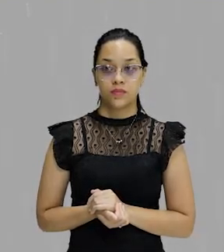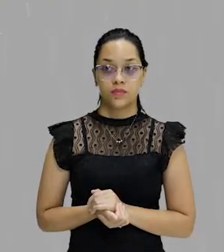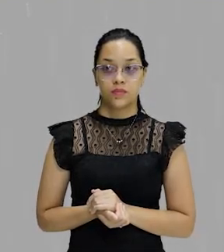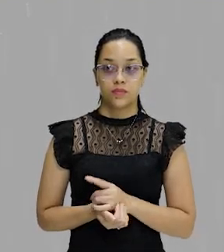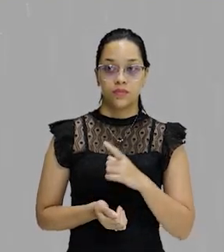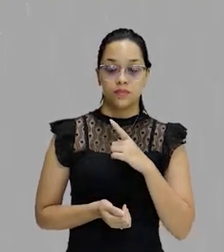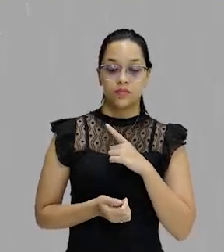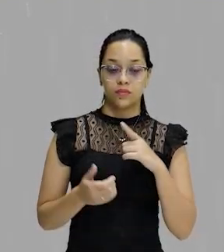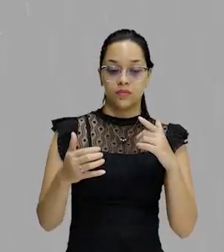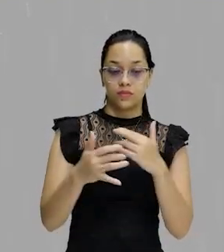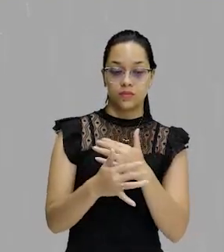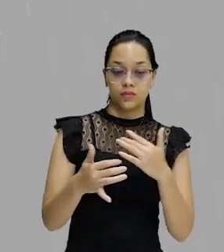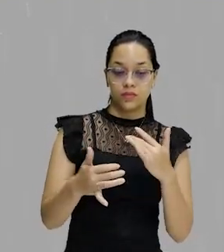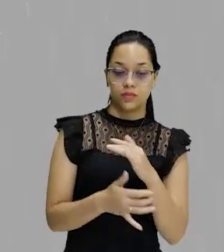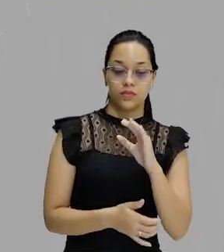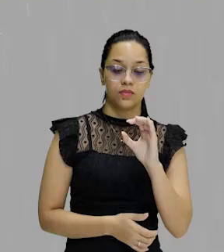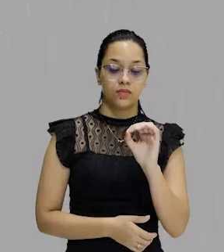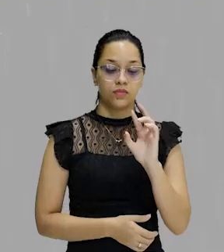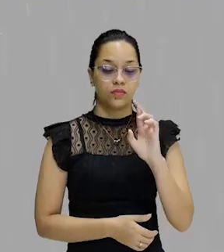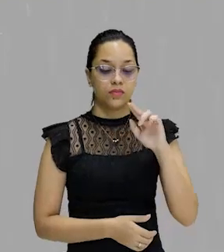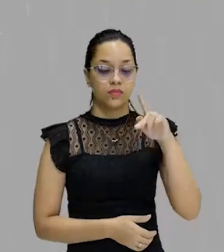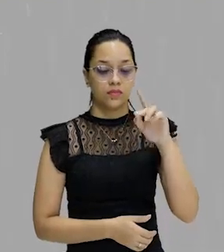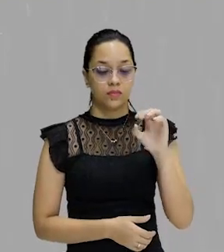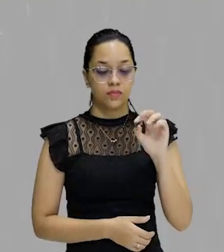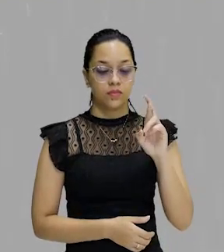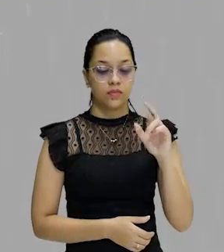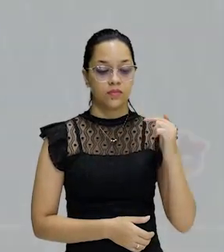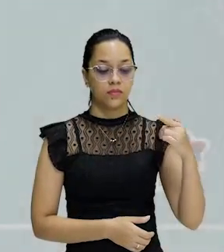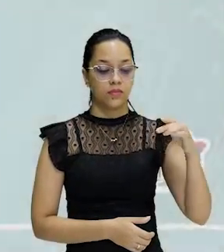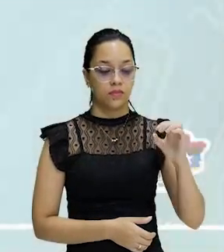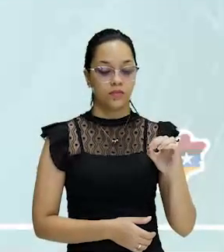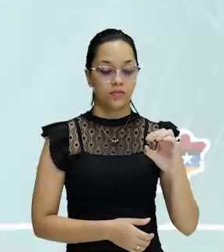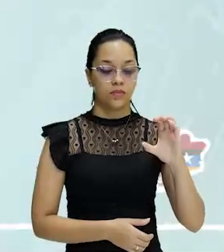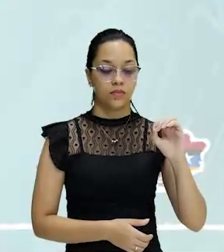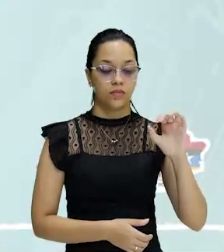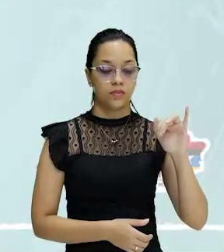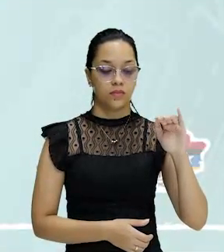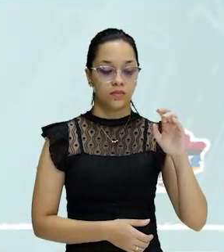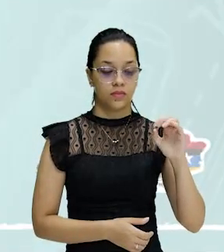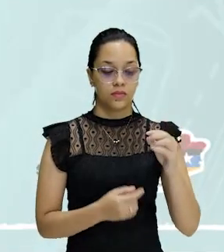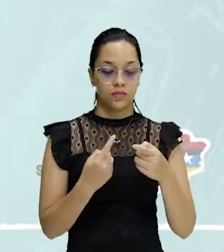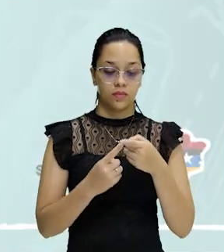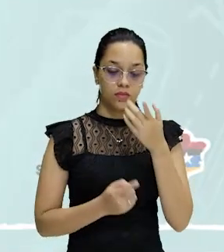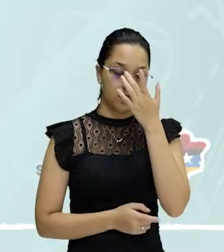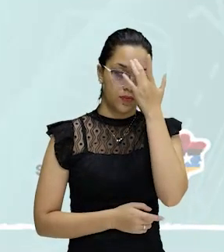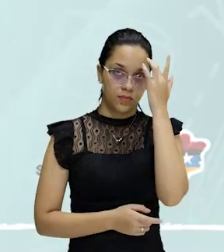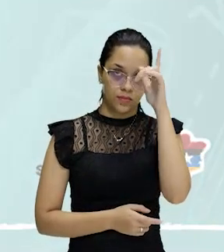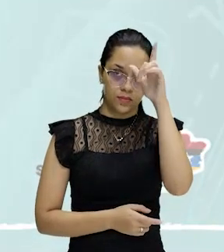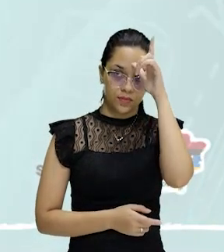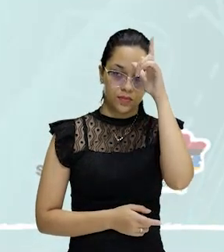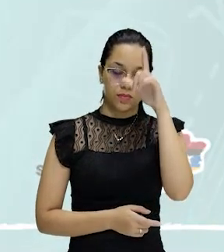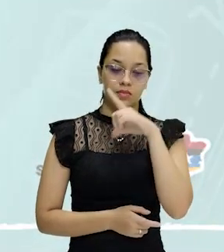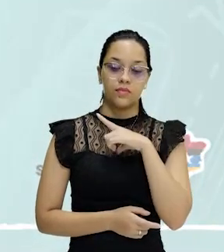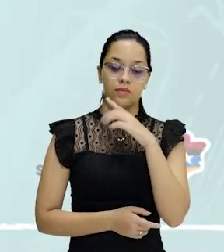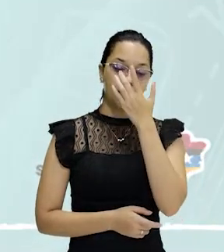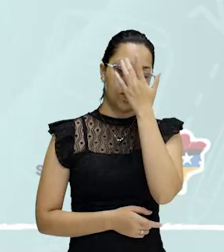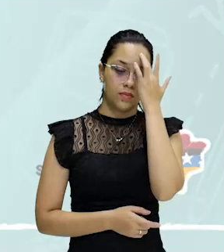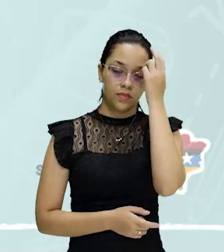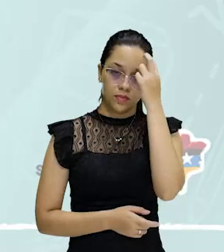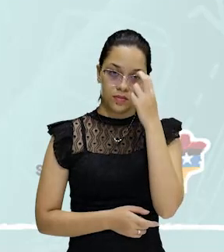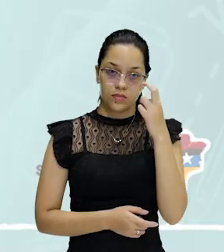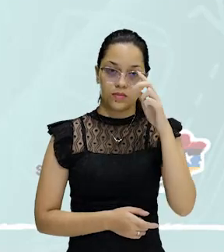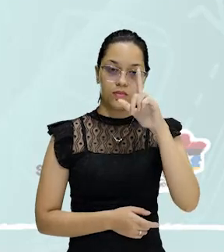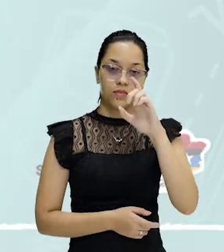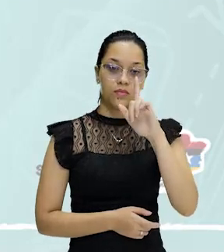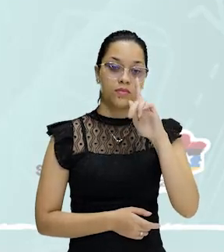entre cidade e corporação de ofício. Porque os mestres dessas corporações de ofício, que são os intelectuais que o